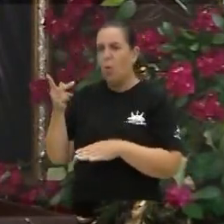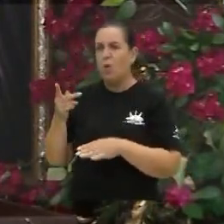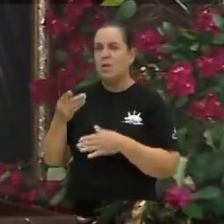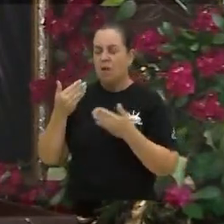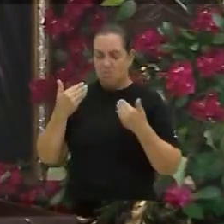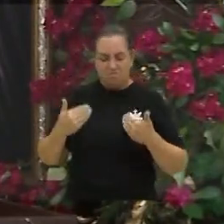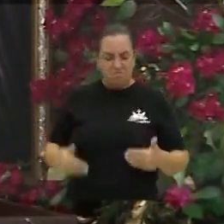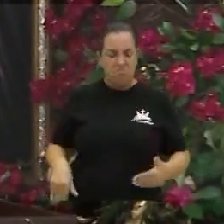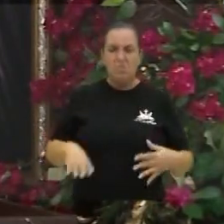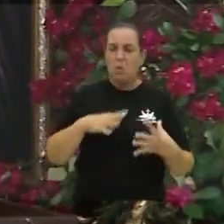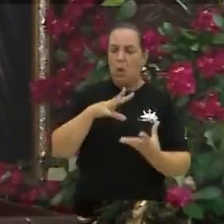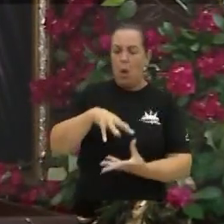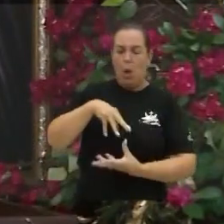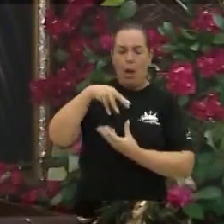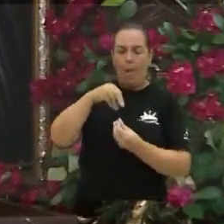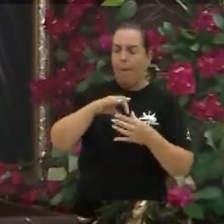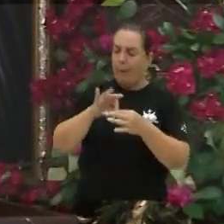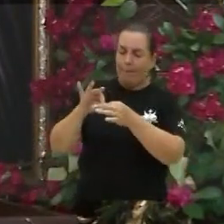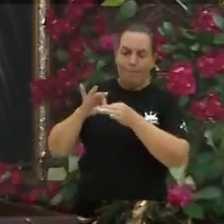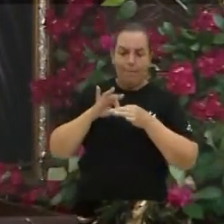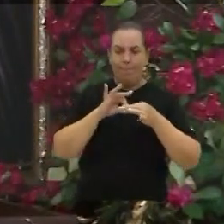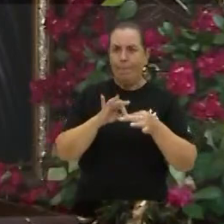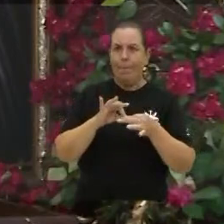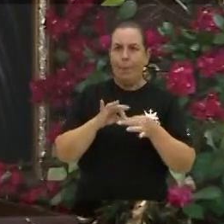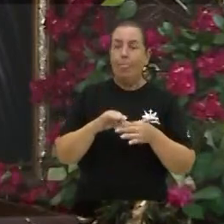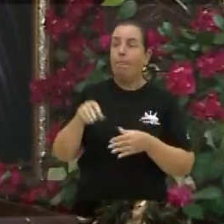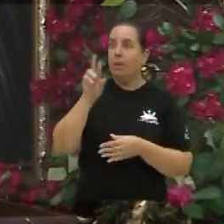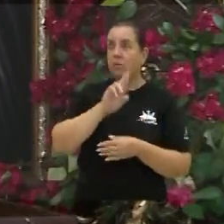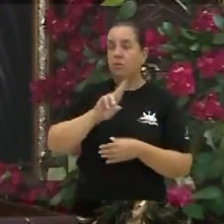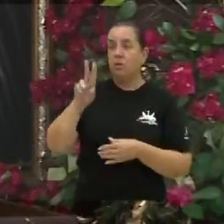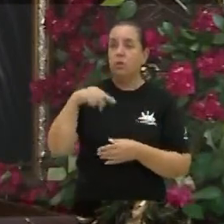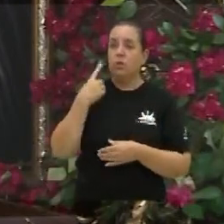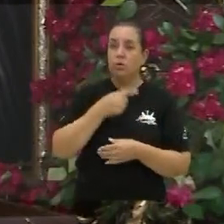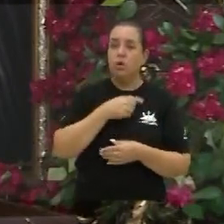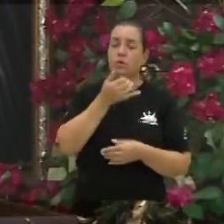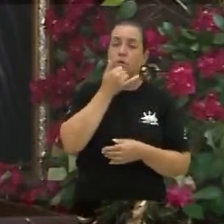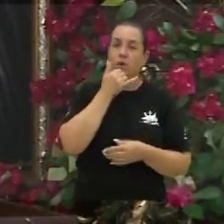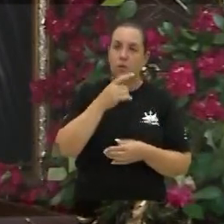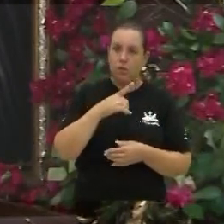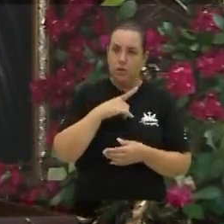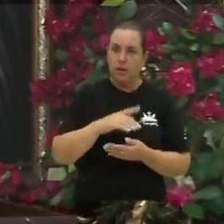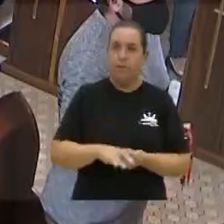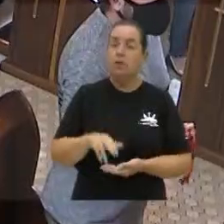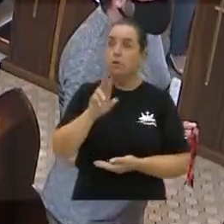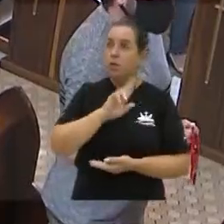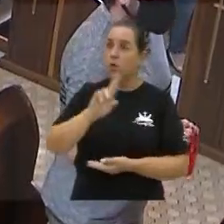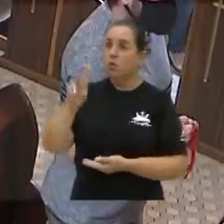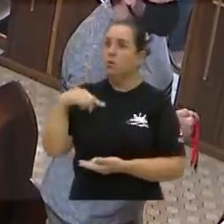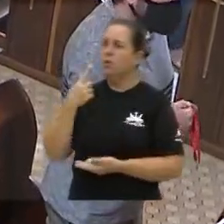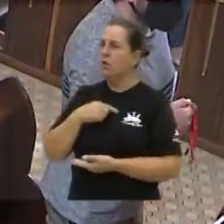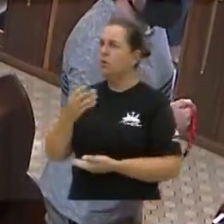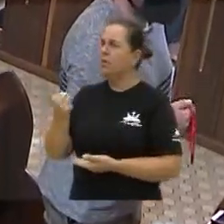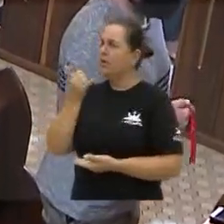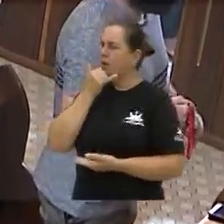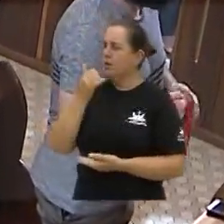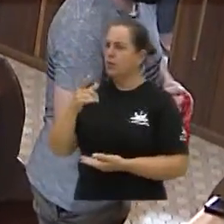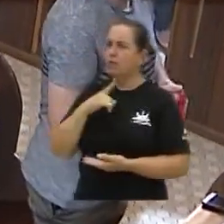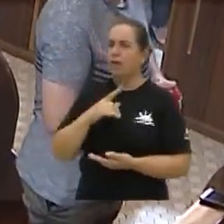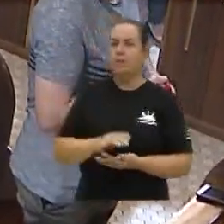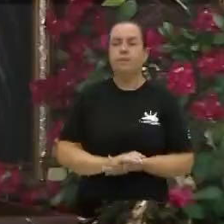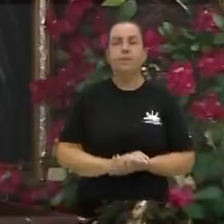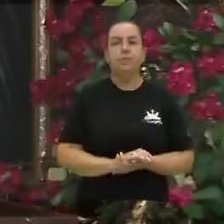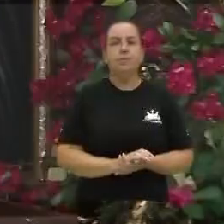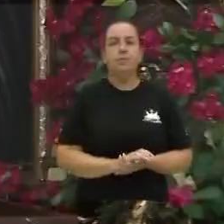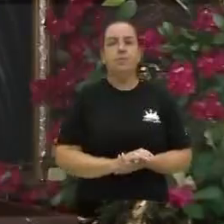de alma na comunidade. Senhor, tende piedade de nós. Senhor, tende piedade